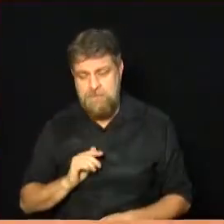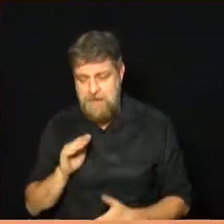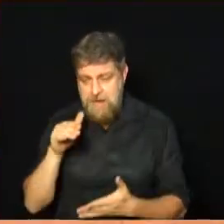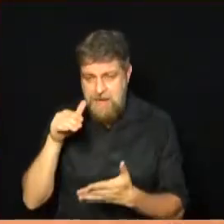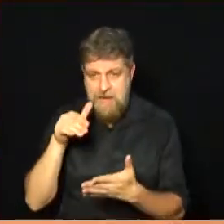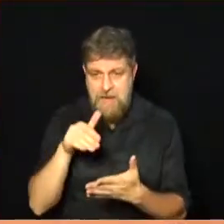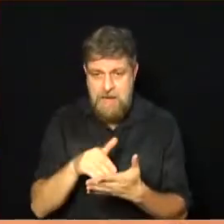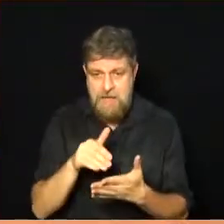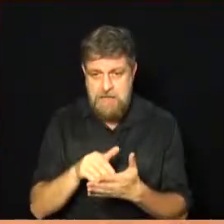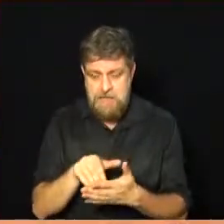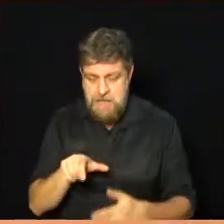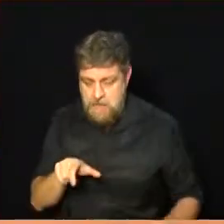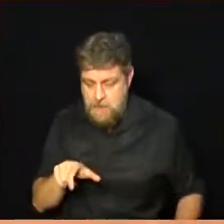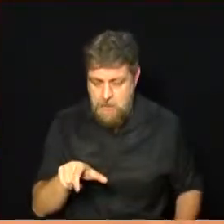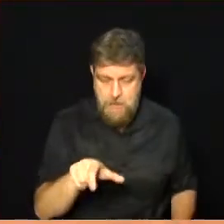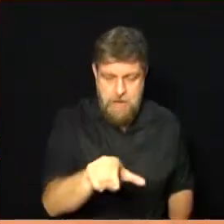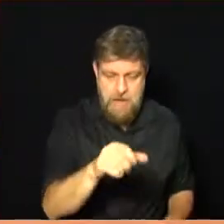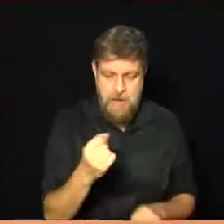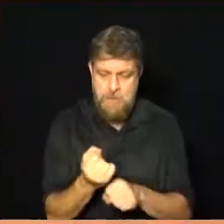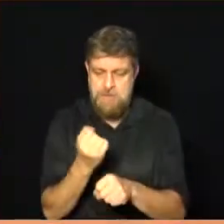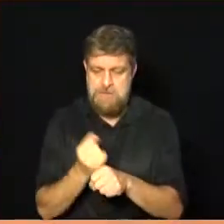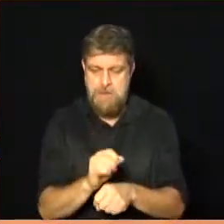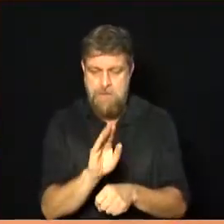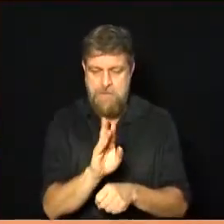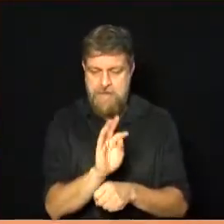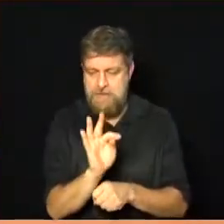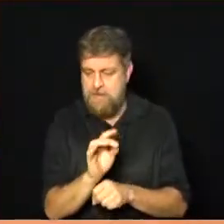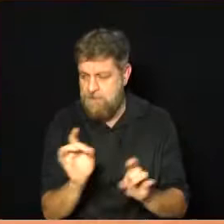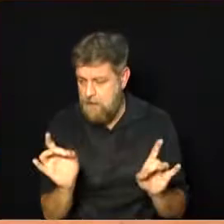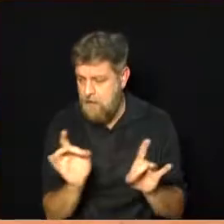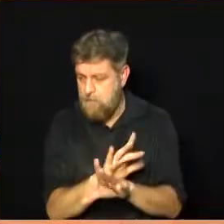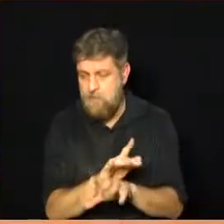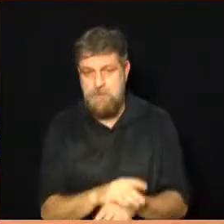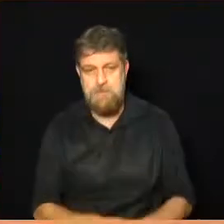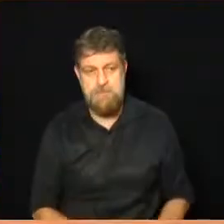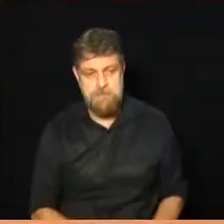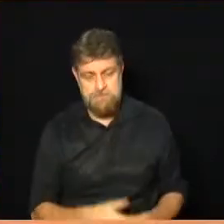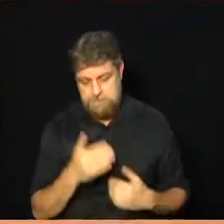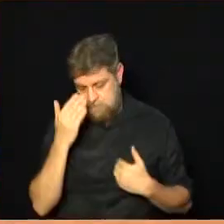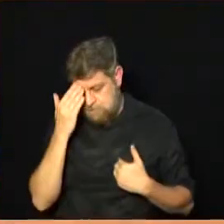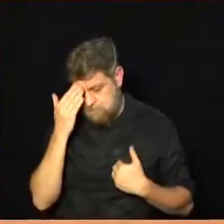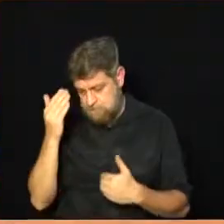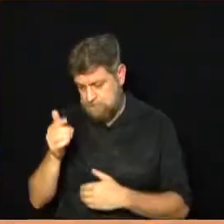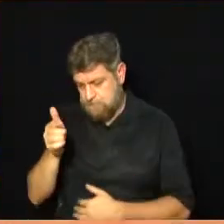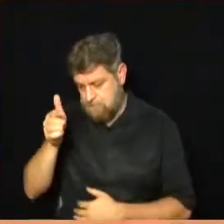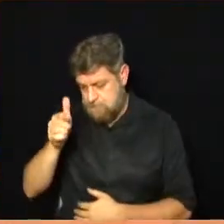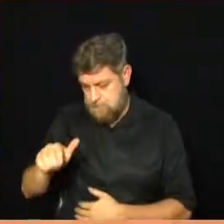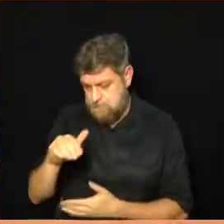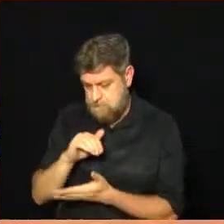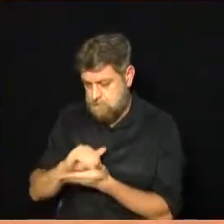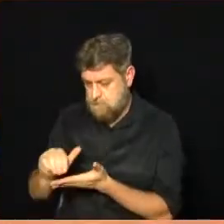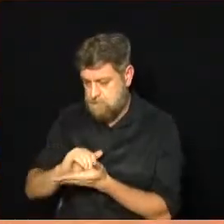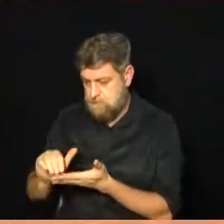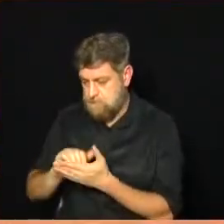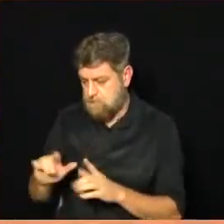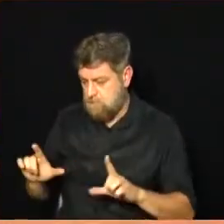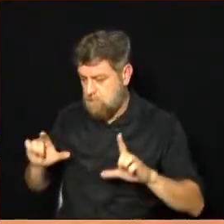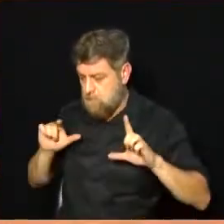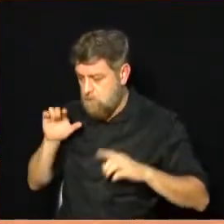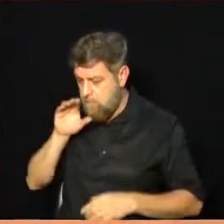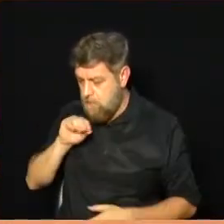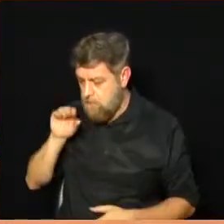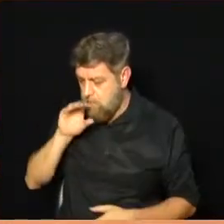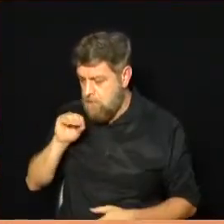finalização da obra do BRT. Então, secretário, quero agradecer mais uma vez a presença aqui